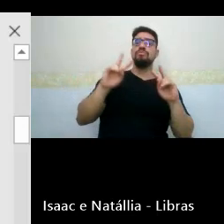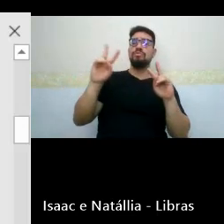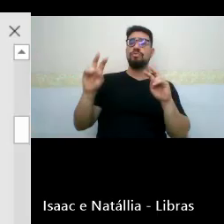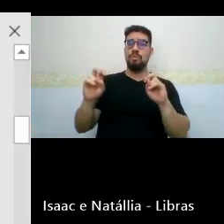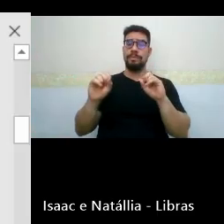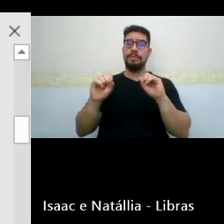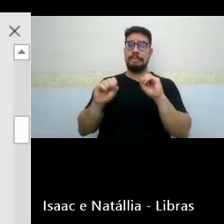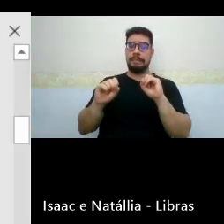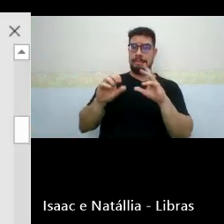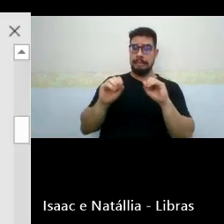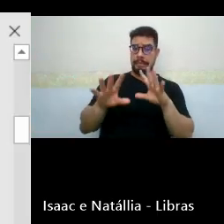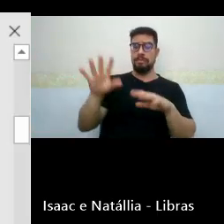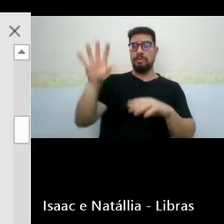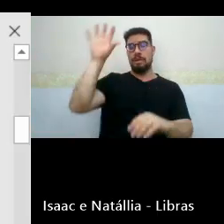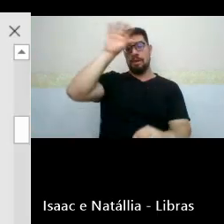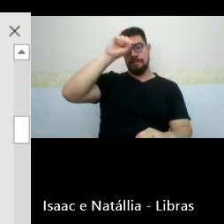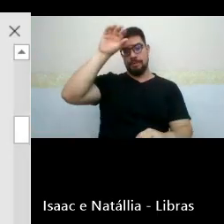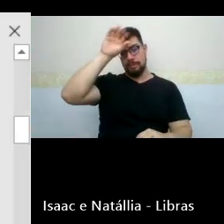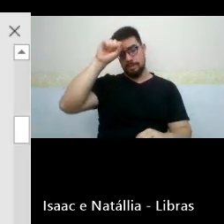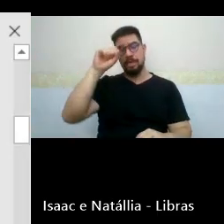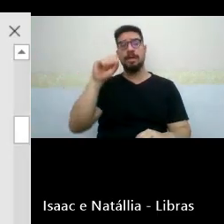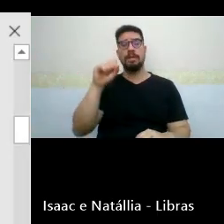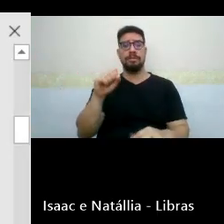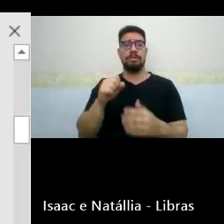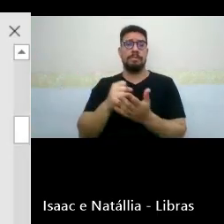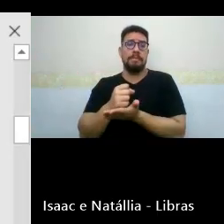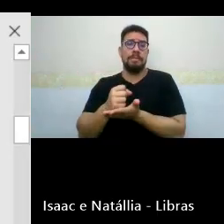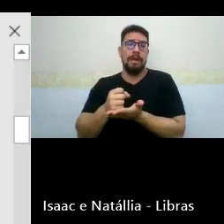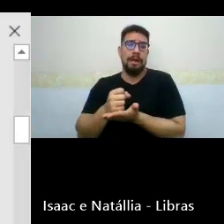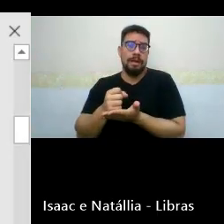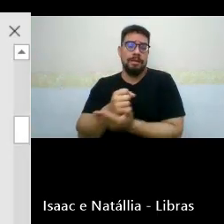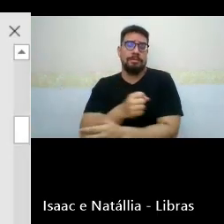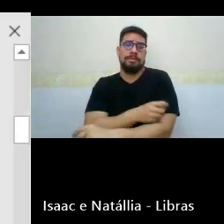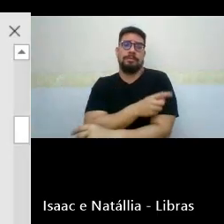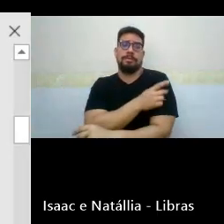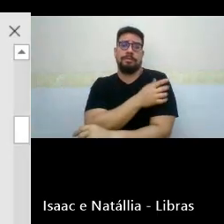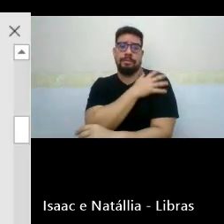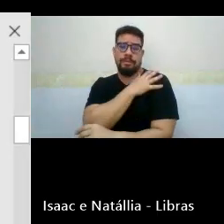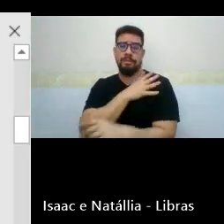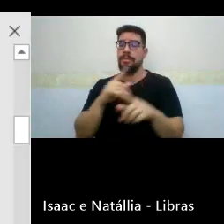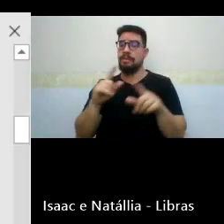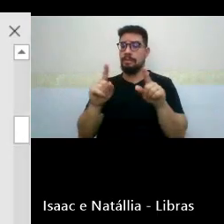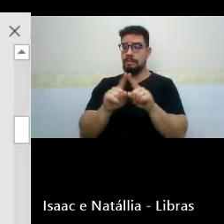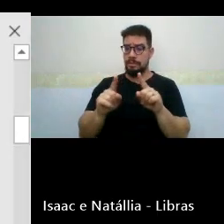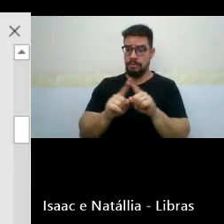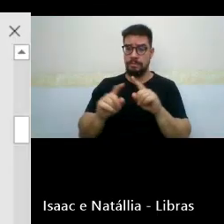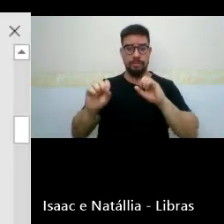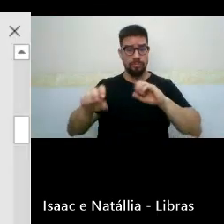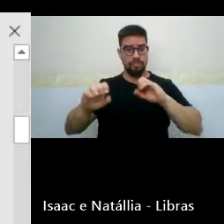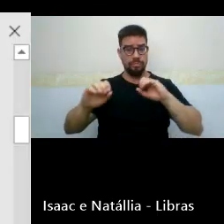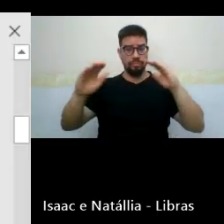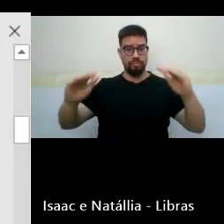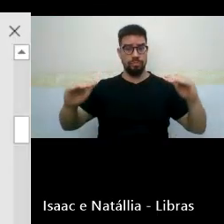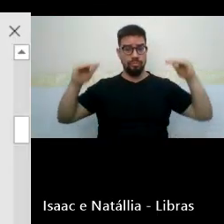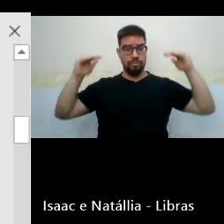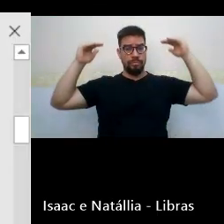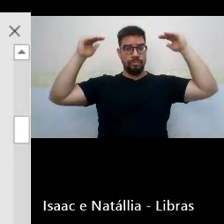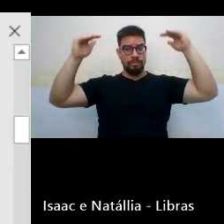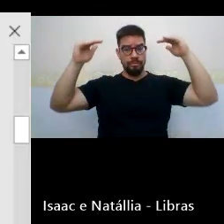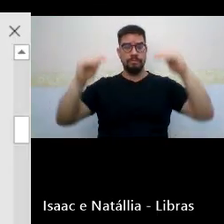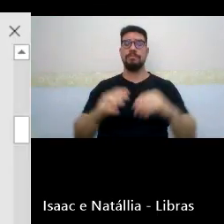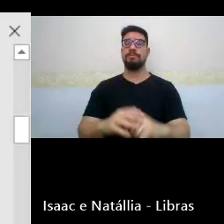ensino e aprendizagem da educação básica, mas também em nível superior, né, dentro dos processos dos